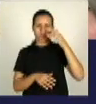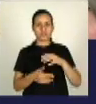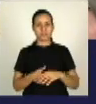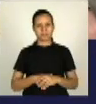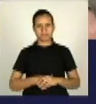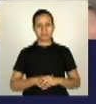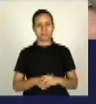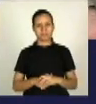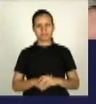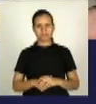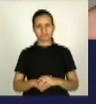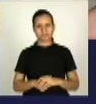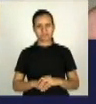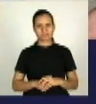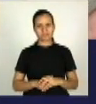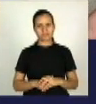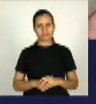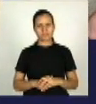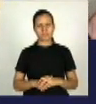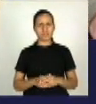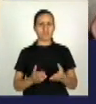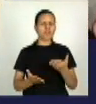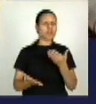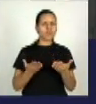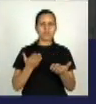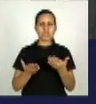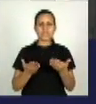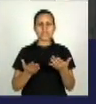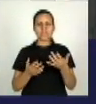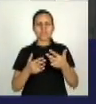e o controle sanitário de todas essas ações.